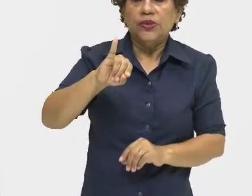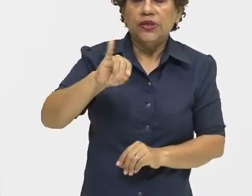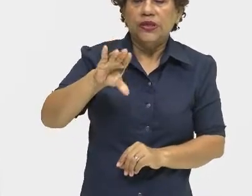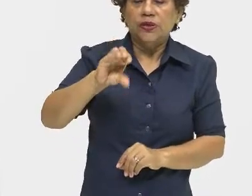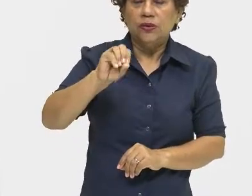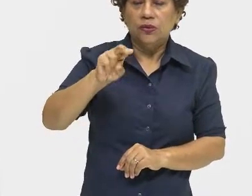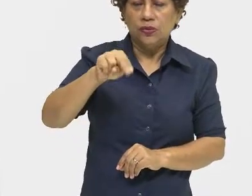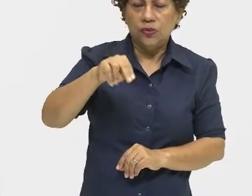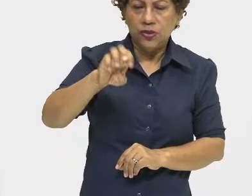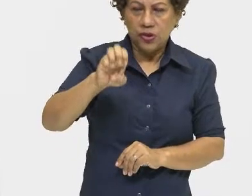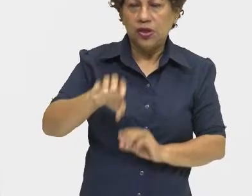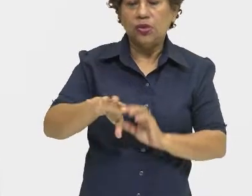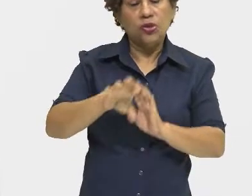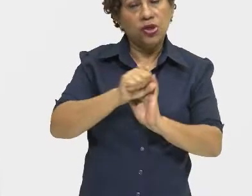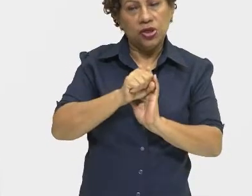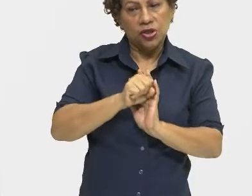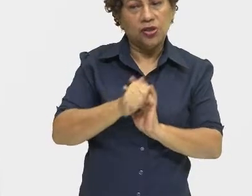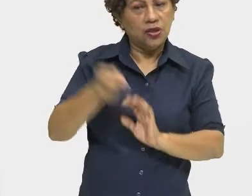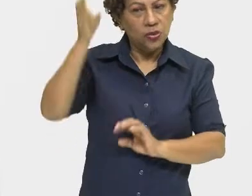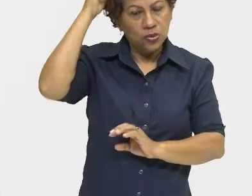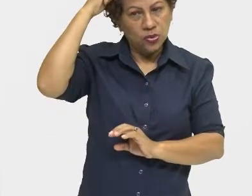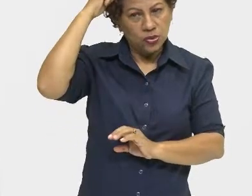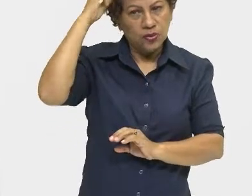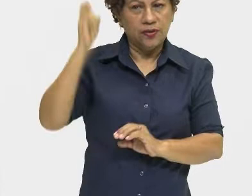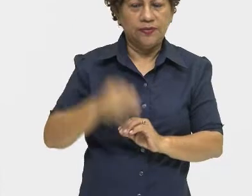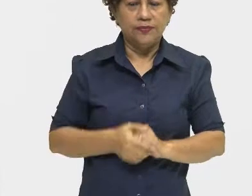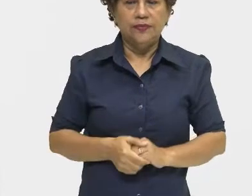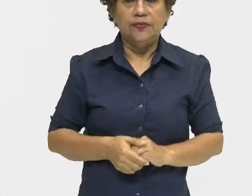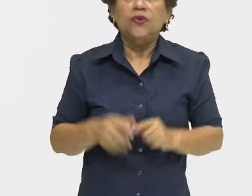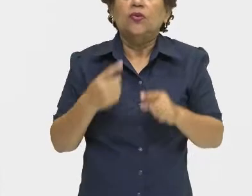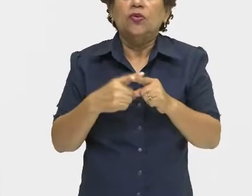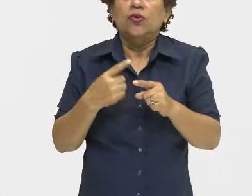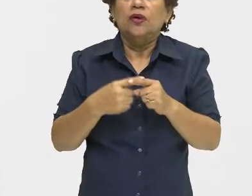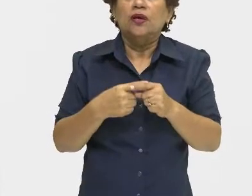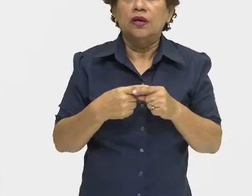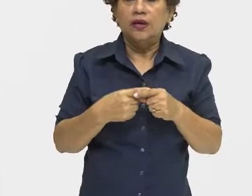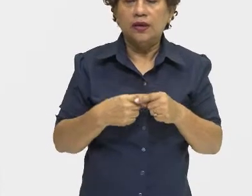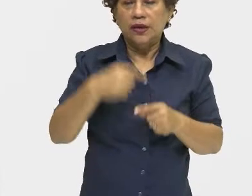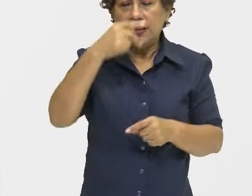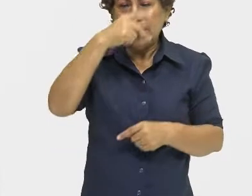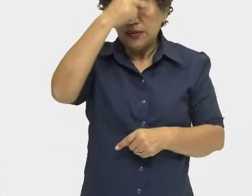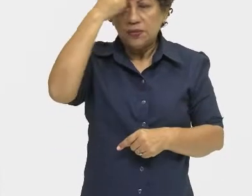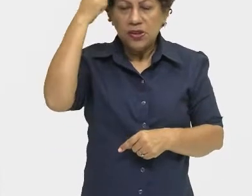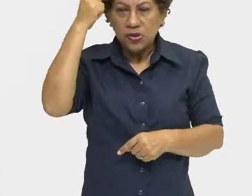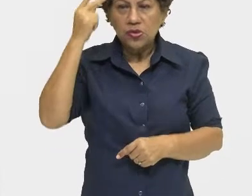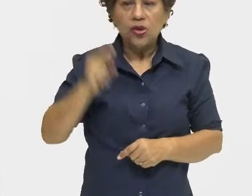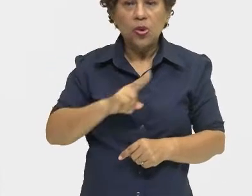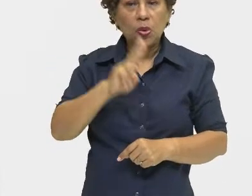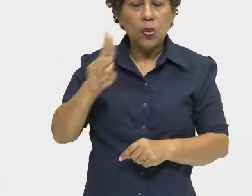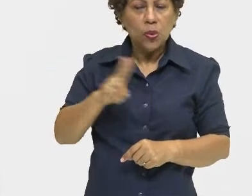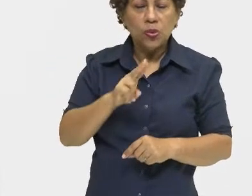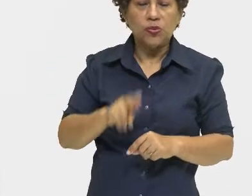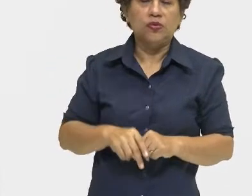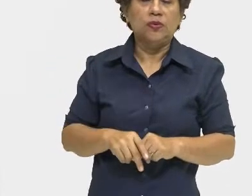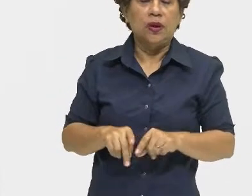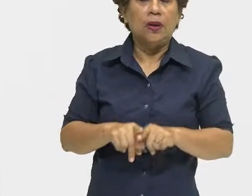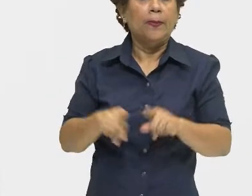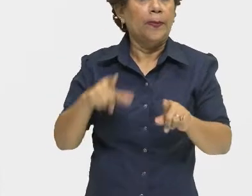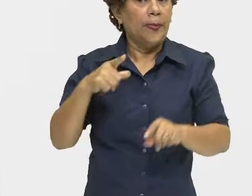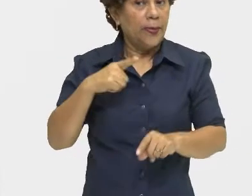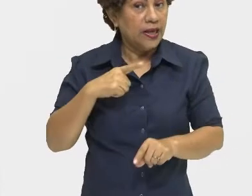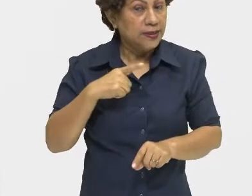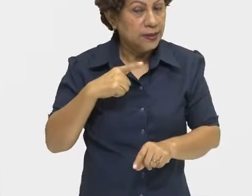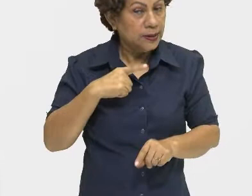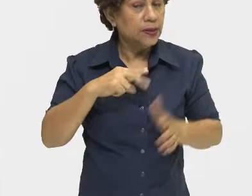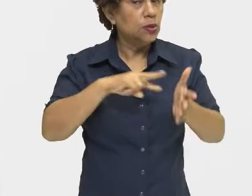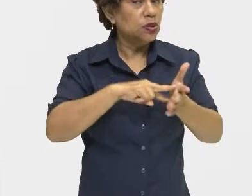Várias pessoas utilizam este elemento cultural, este cocar, que ele tem um significado dentro da